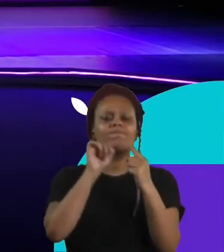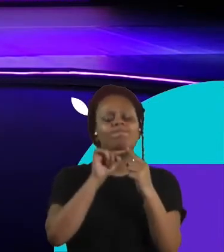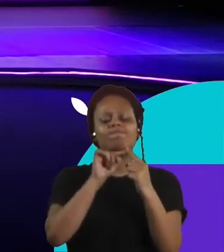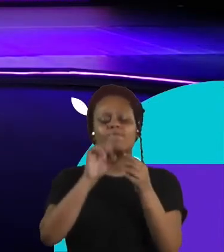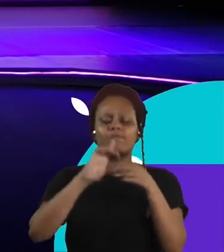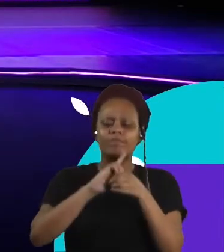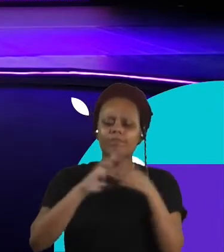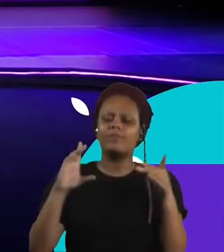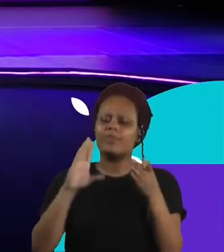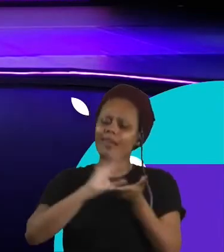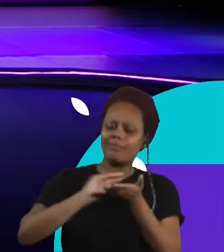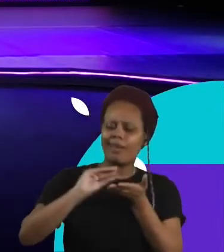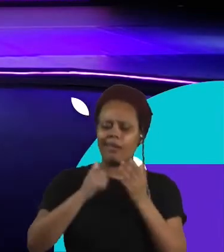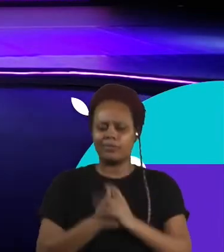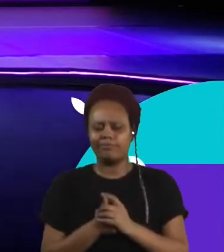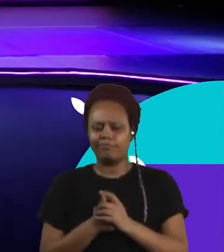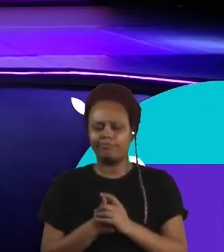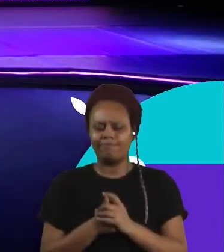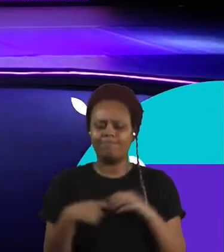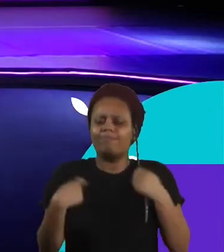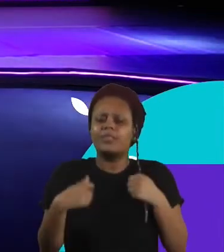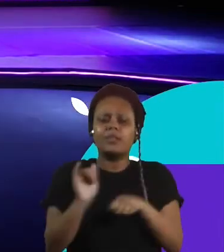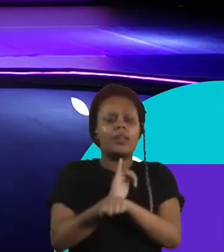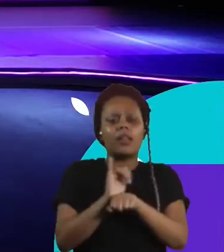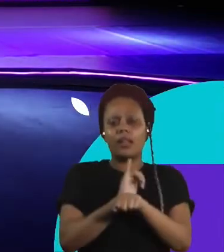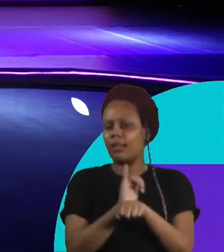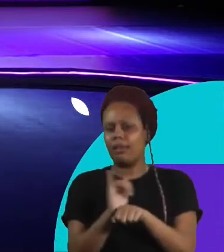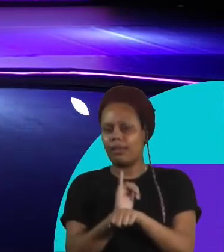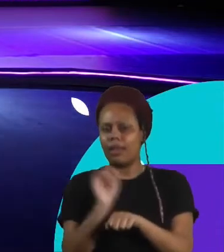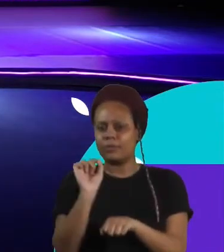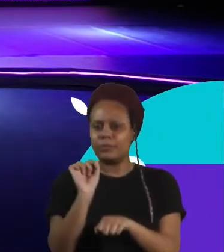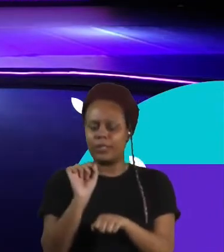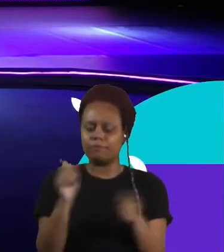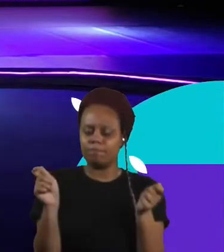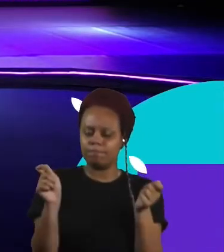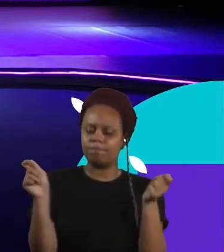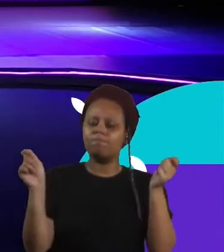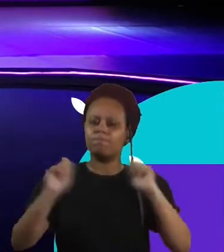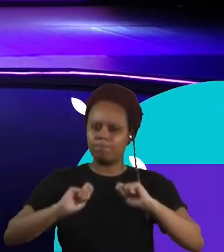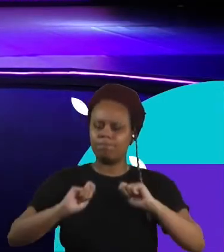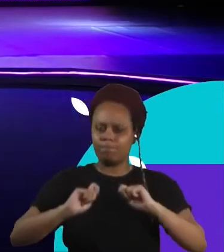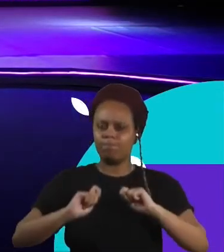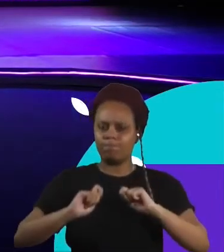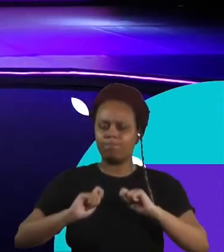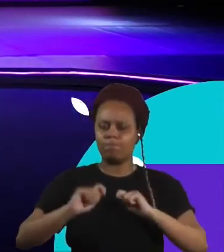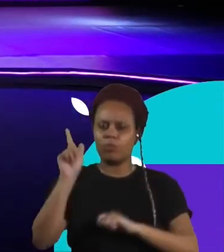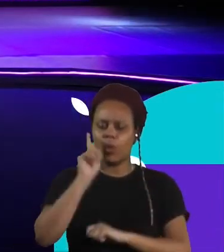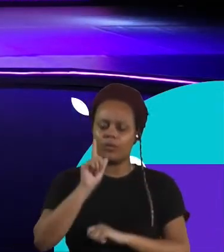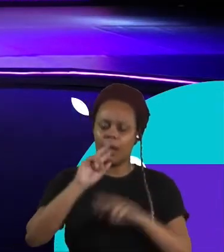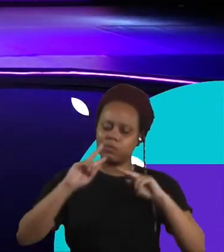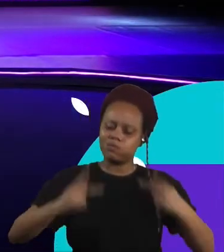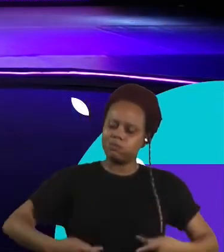dados. A gente precisa de várias estratégias para conseguir. É um conhecimento novo, né? A humanidade